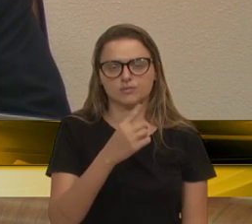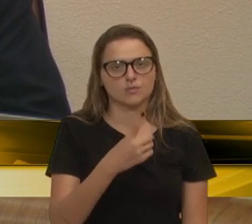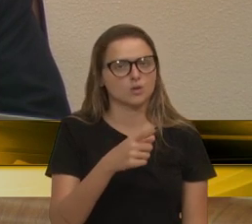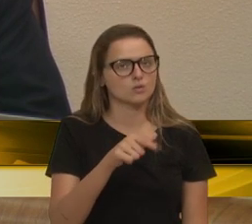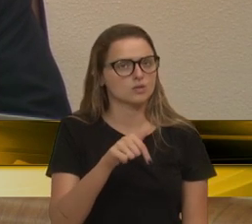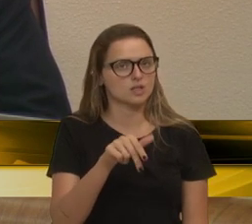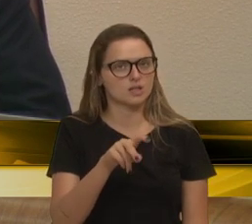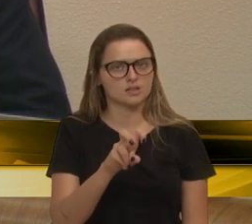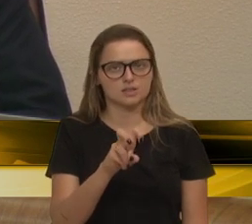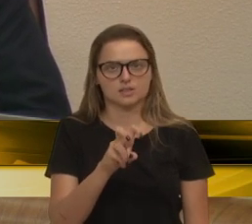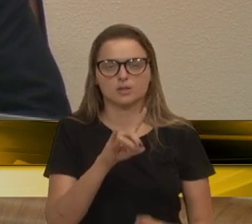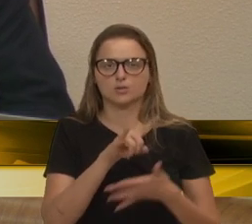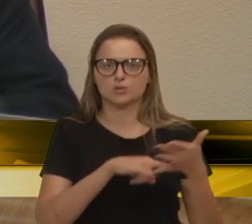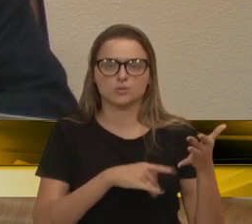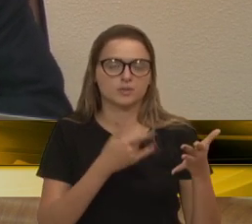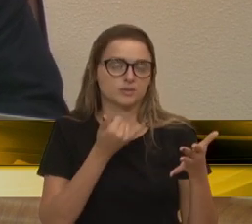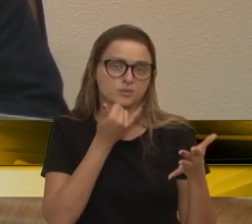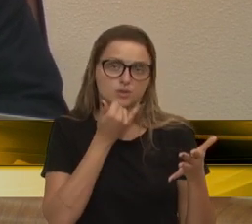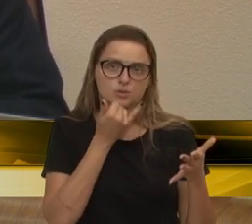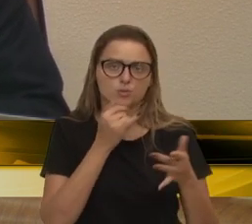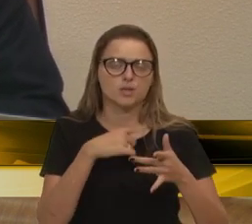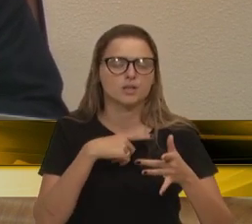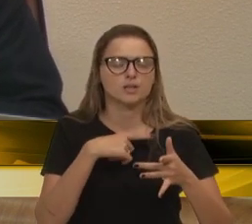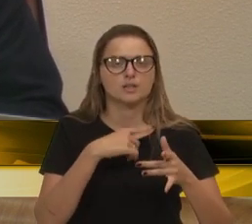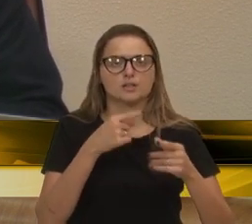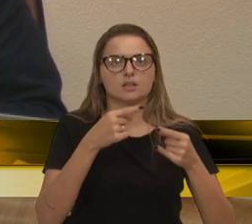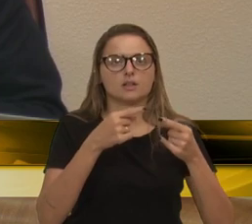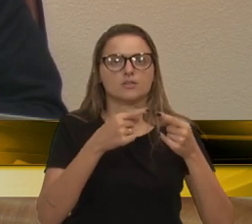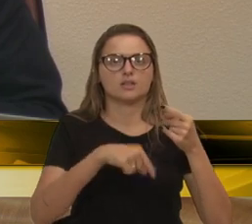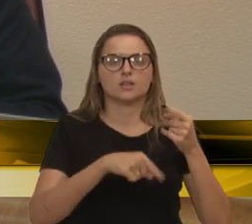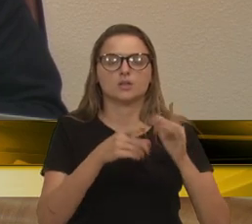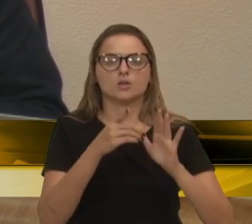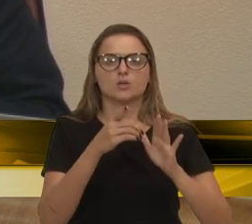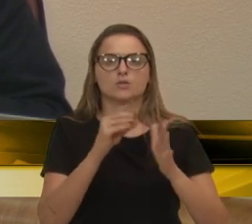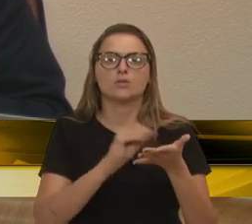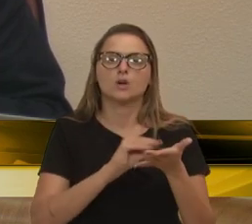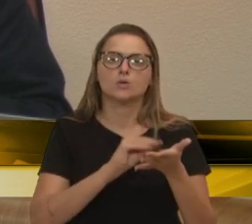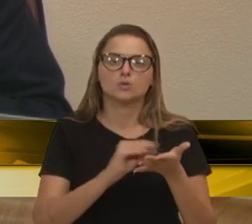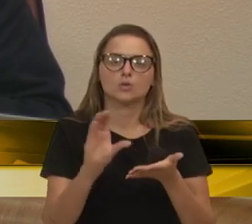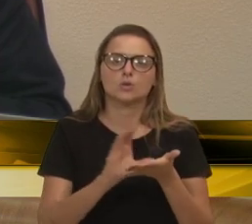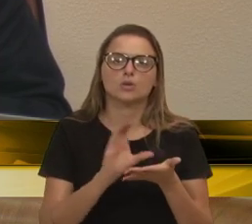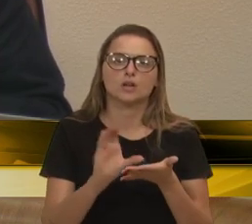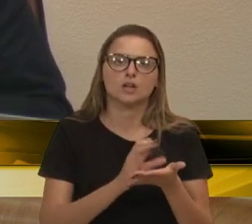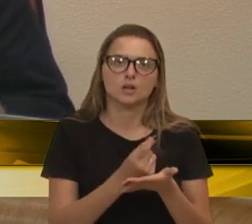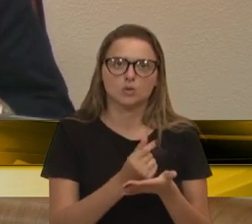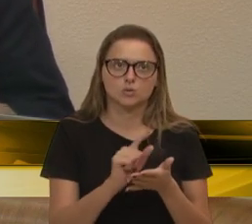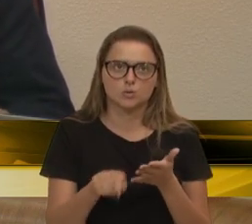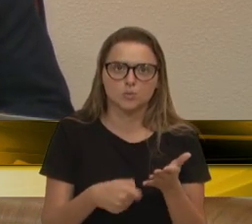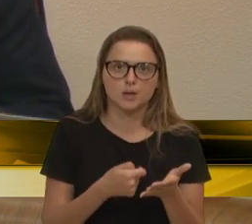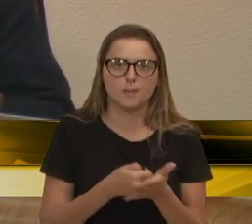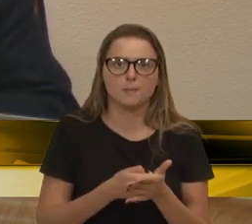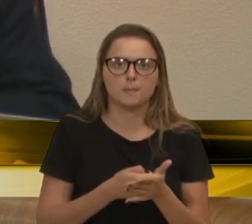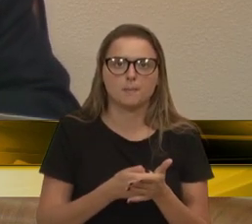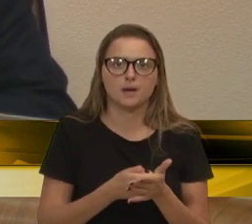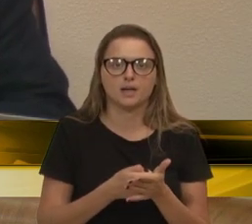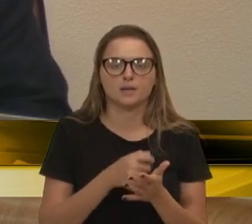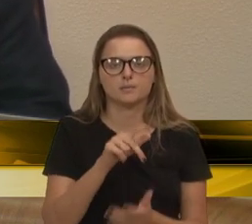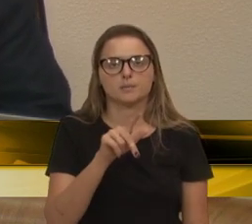2428-13/000175-5, que decretou e determinou o sequestro de verba orçamentária para pagamento de